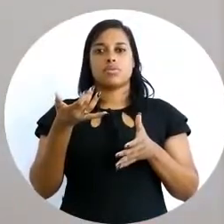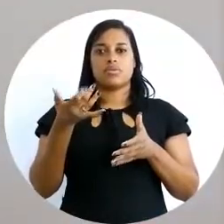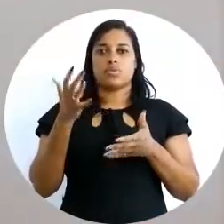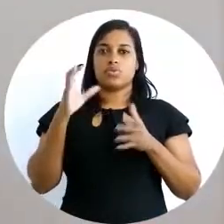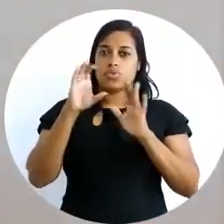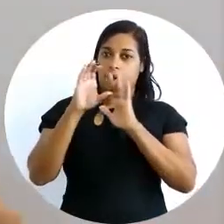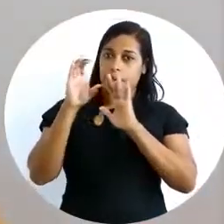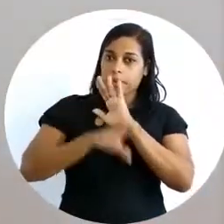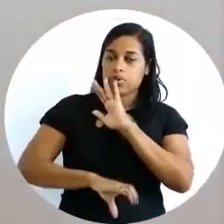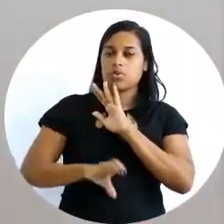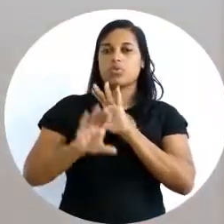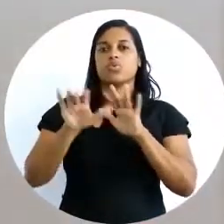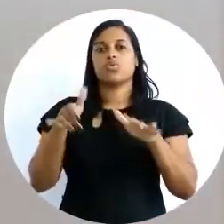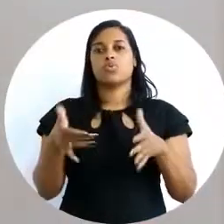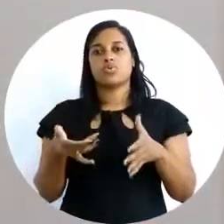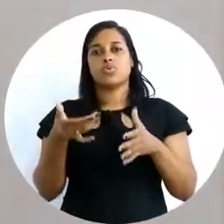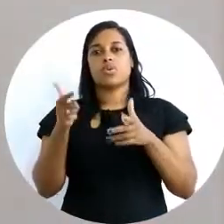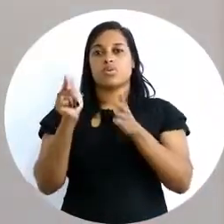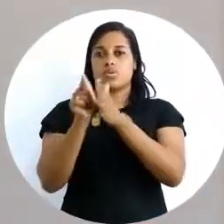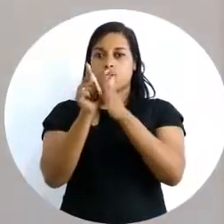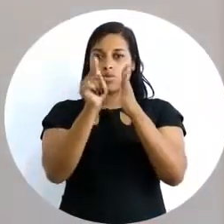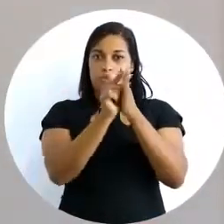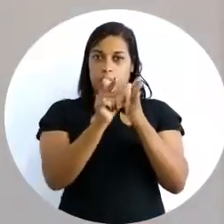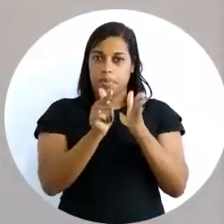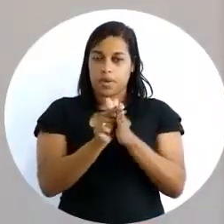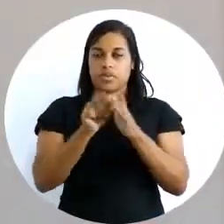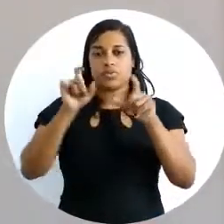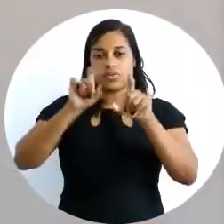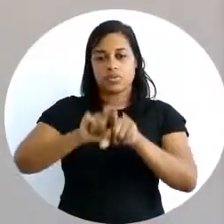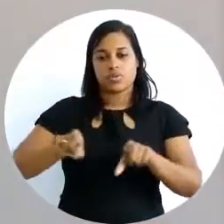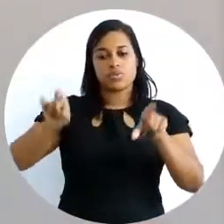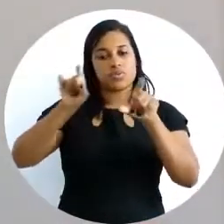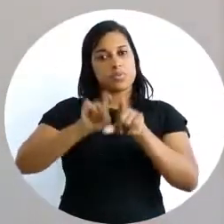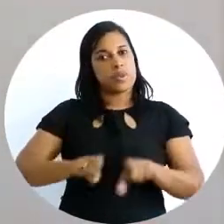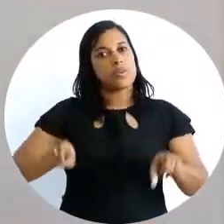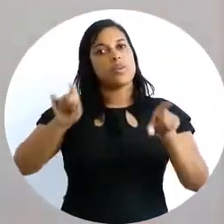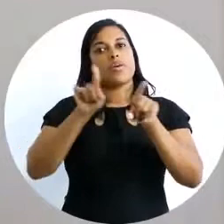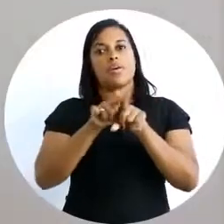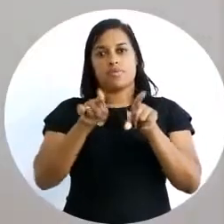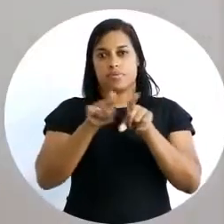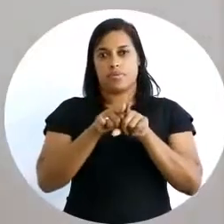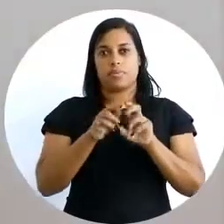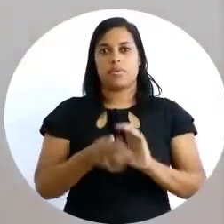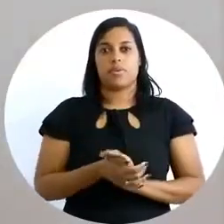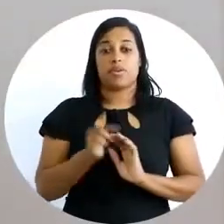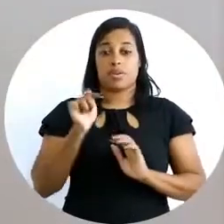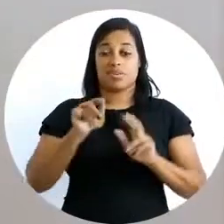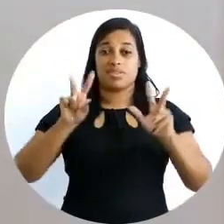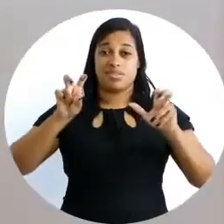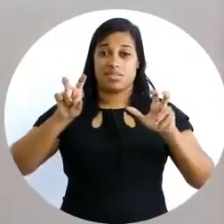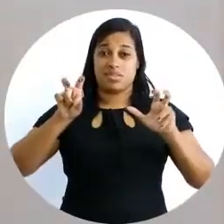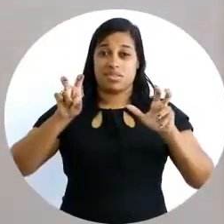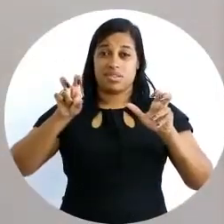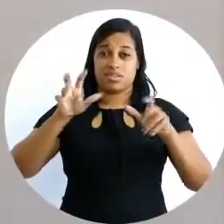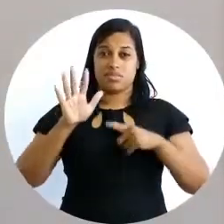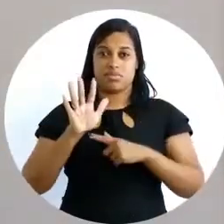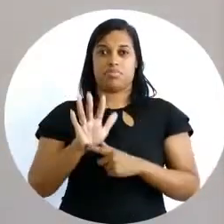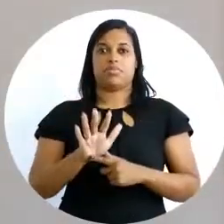os capítulos, quais são as páginas, quais são os parágrafos ou seções, por exemplo, onde esses assuntos